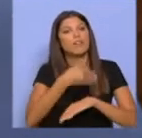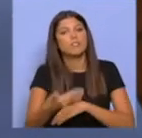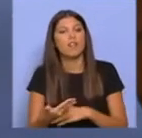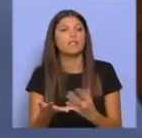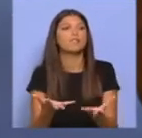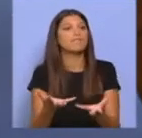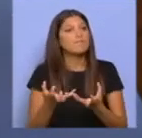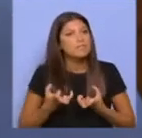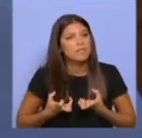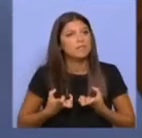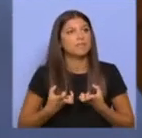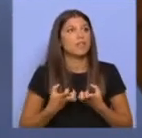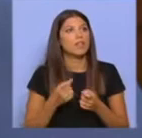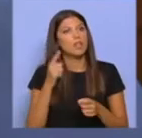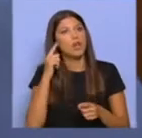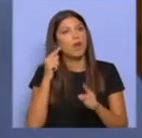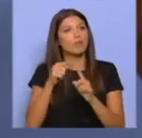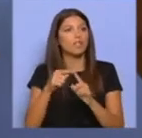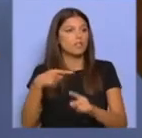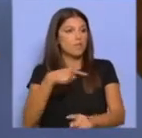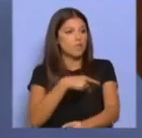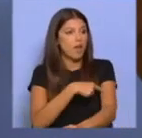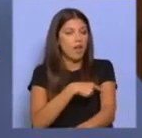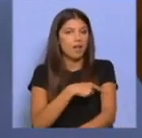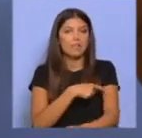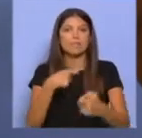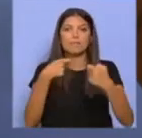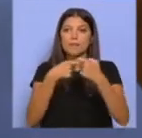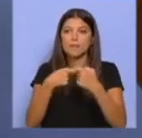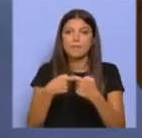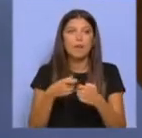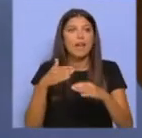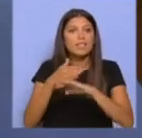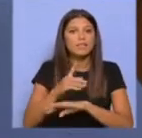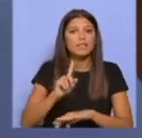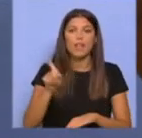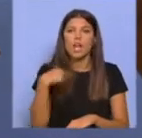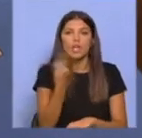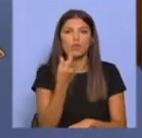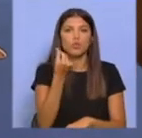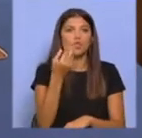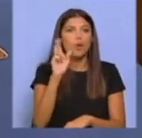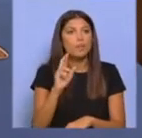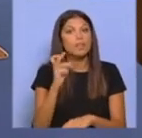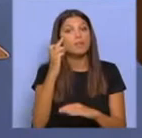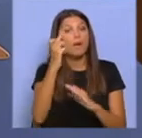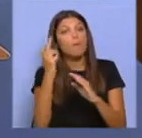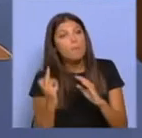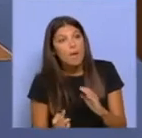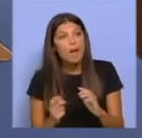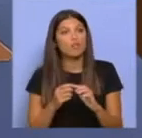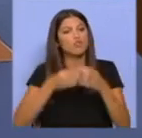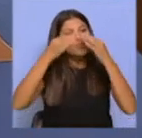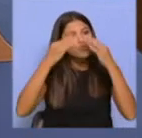que essa vacina se torne um bem comum global, acessível a todos, a um preço muito baixo, equitativo, justo, que